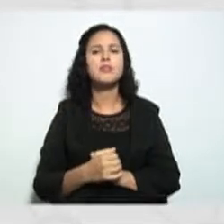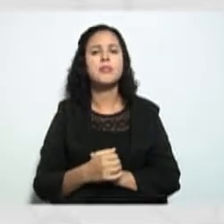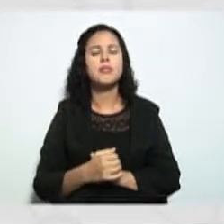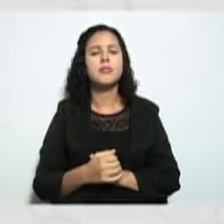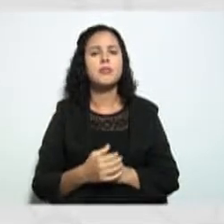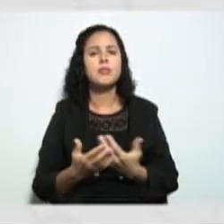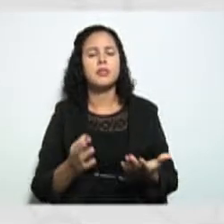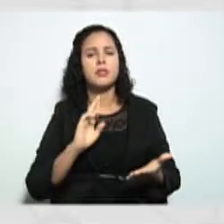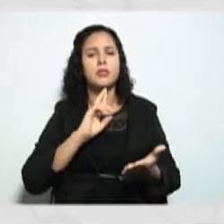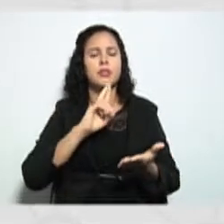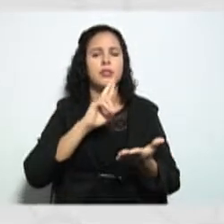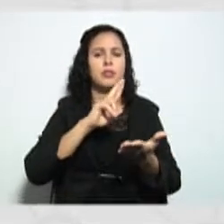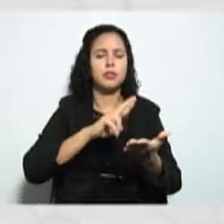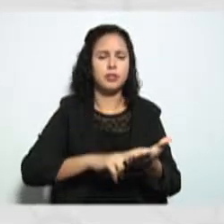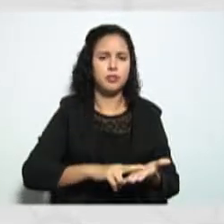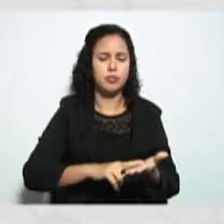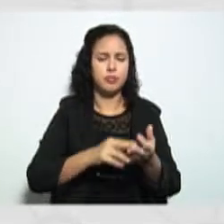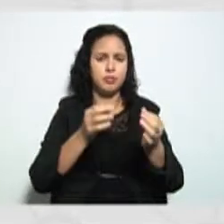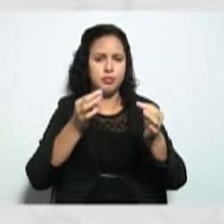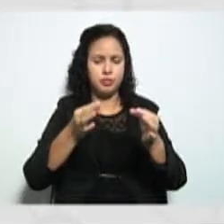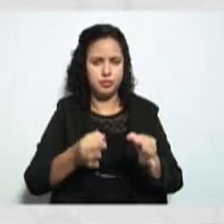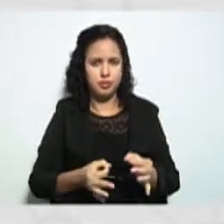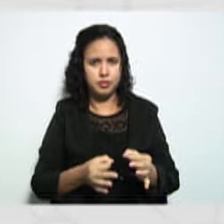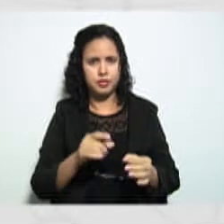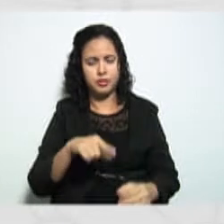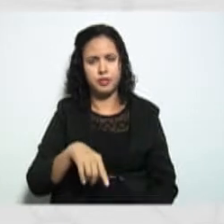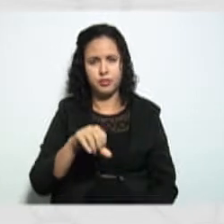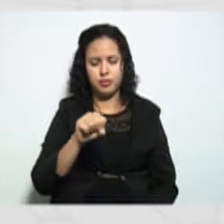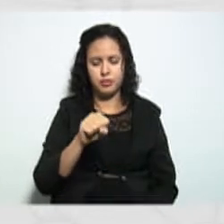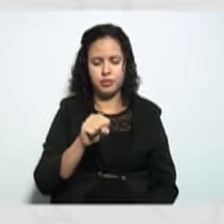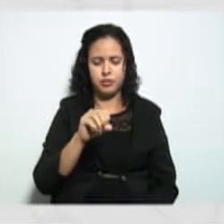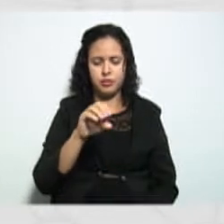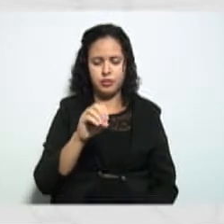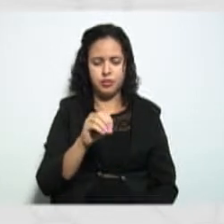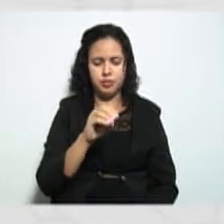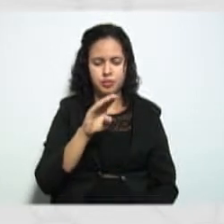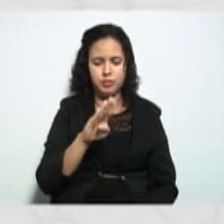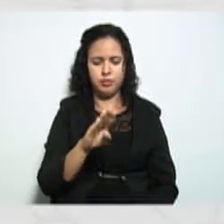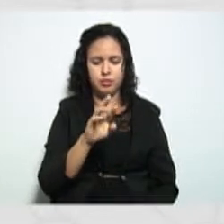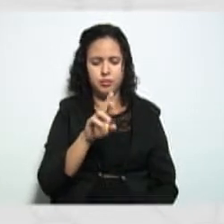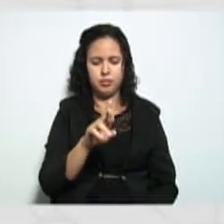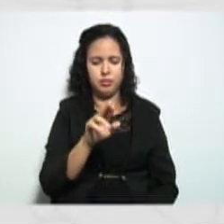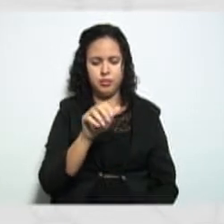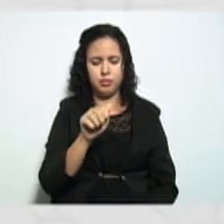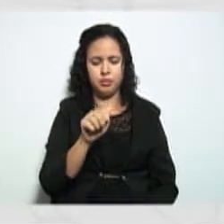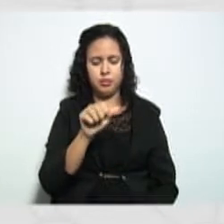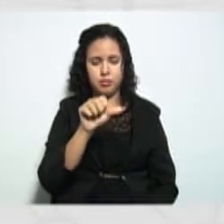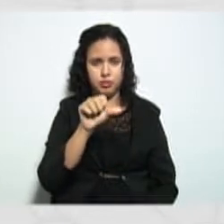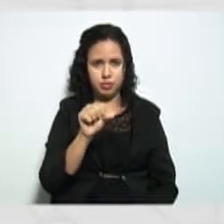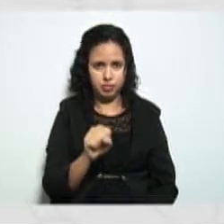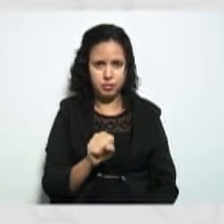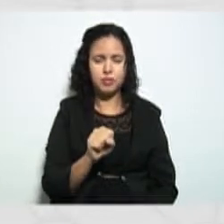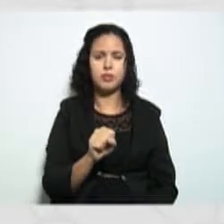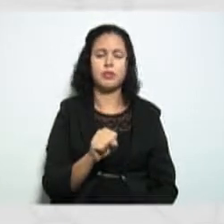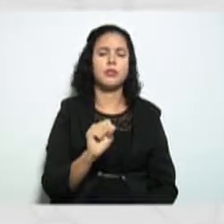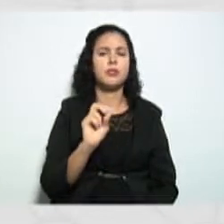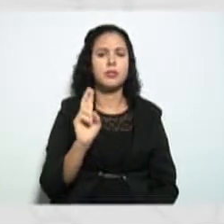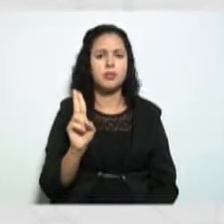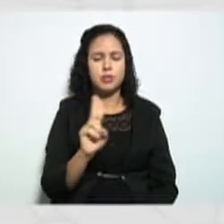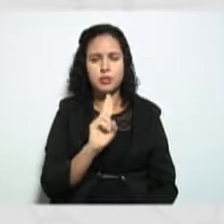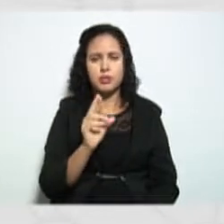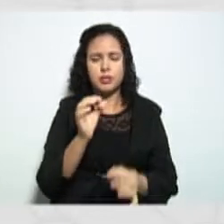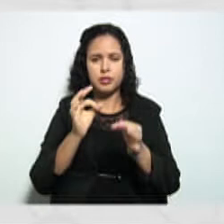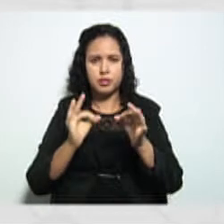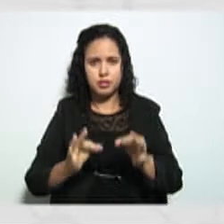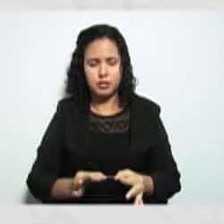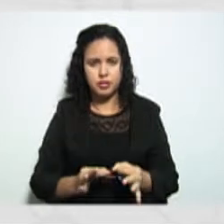resposta correta é sobras. Como a gente havia comentado, não se chama de lucro os